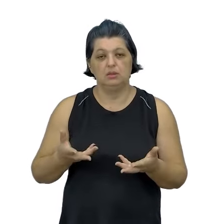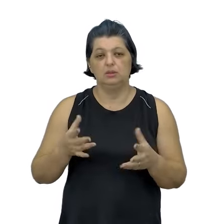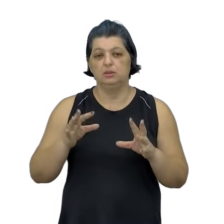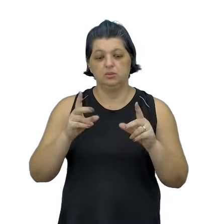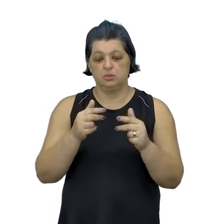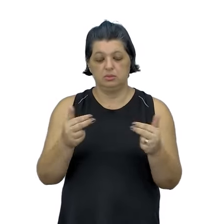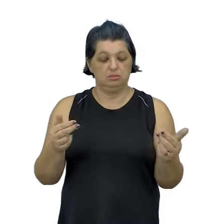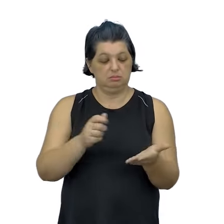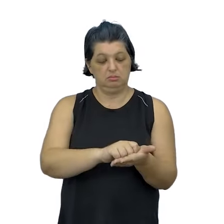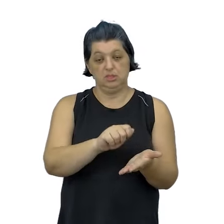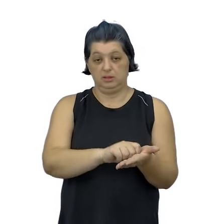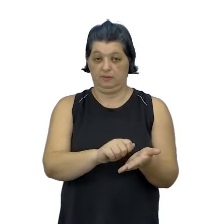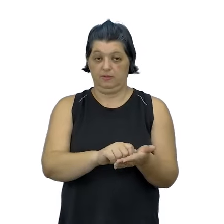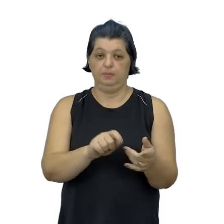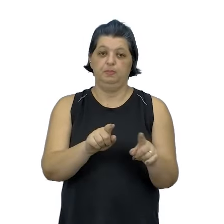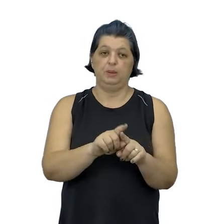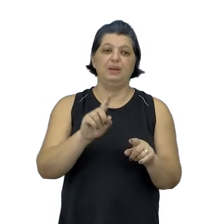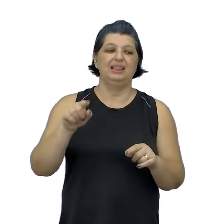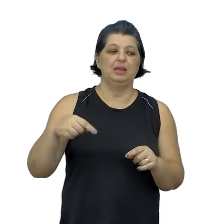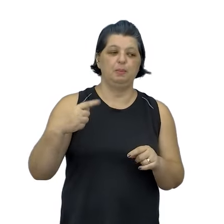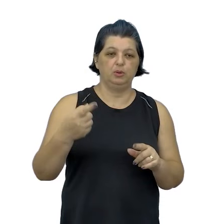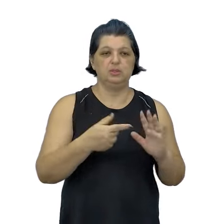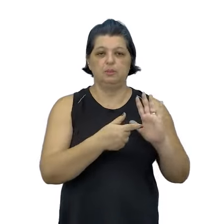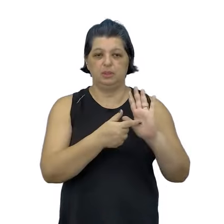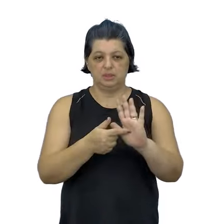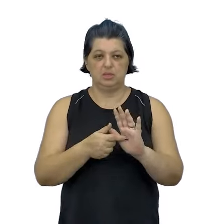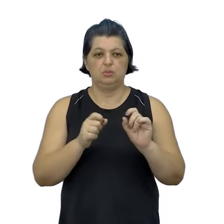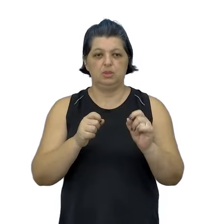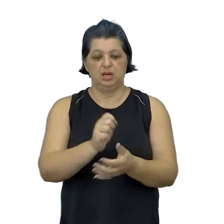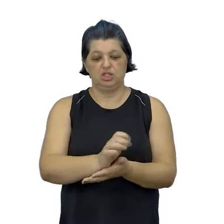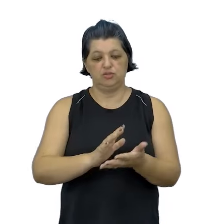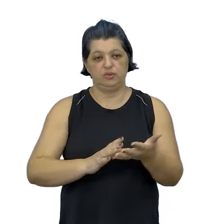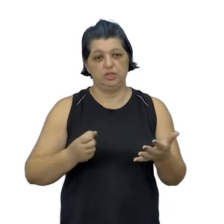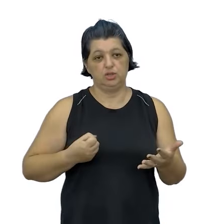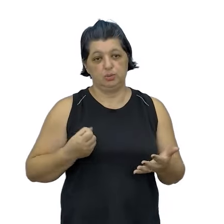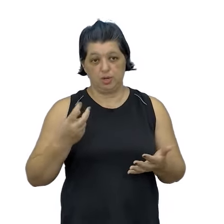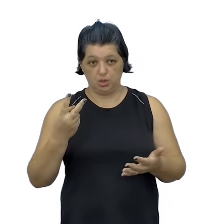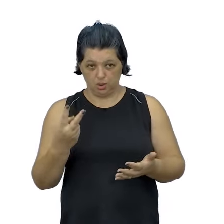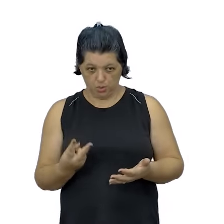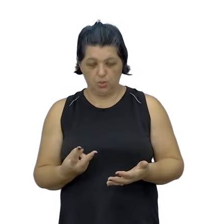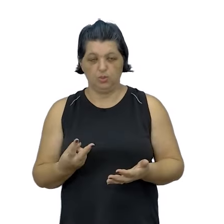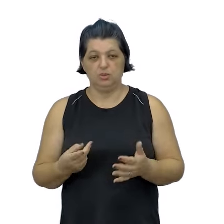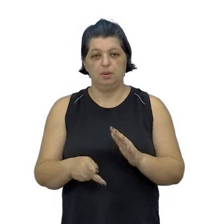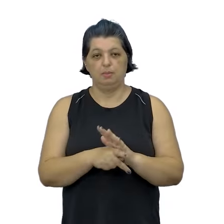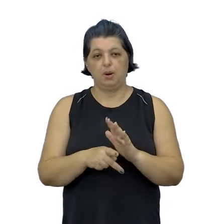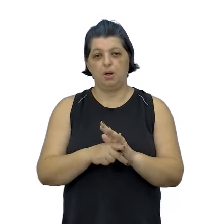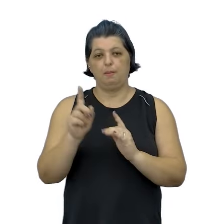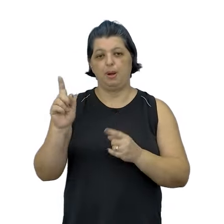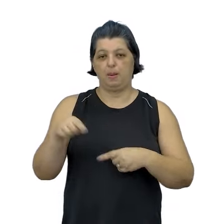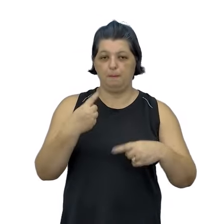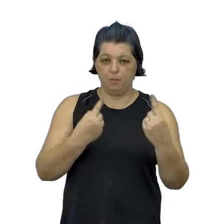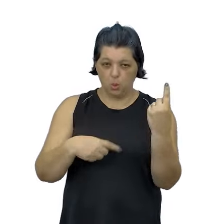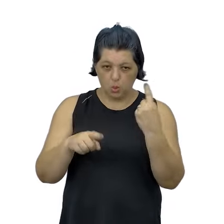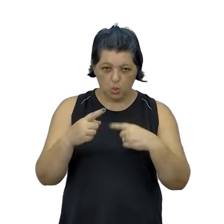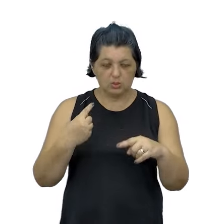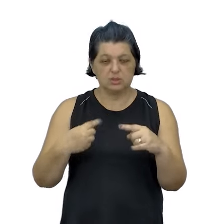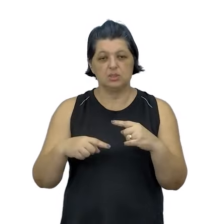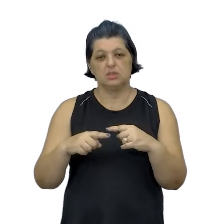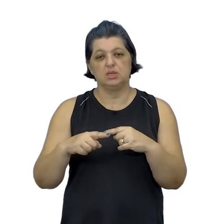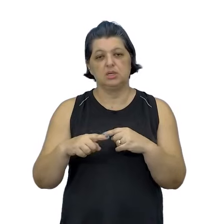escrever. E depois, né, vocês apresentam para eles, que é a atividade 2, que é a Canção do Exílio, de Gonçalves Dias, né,